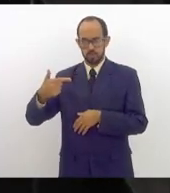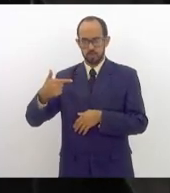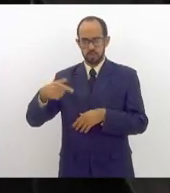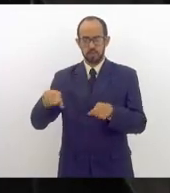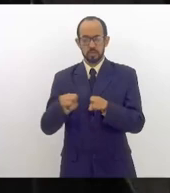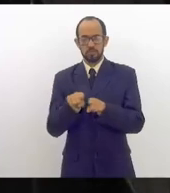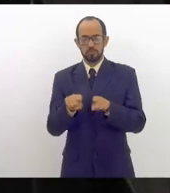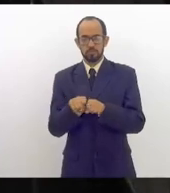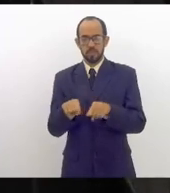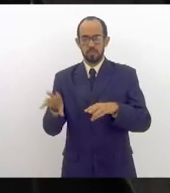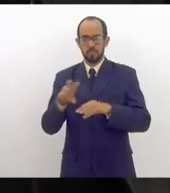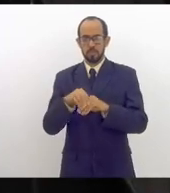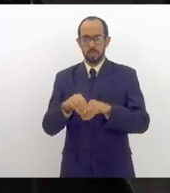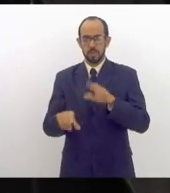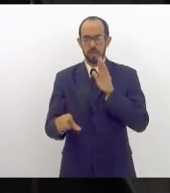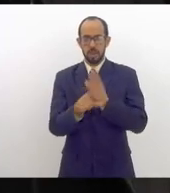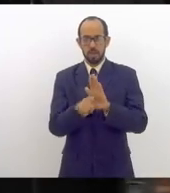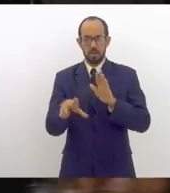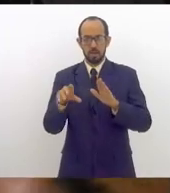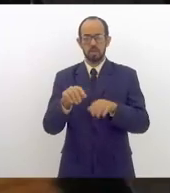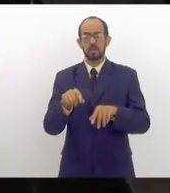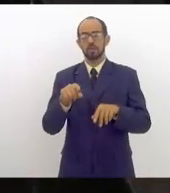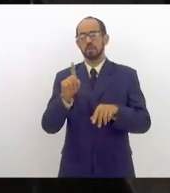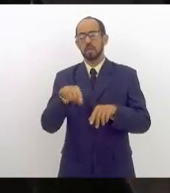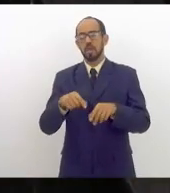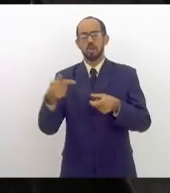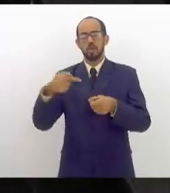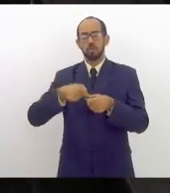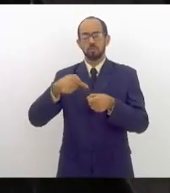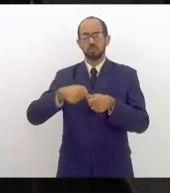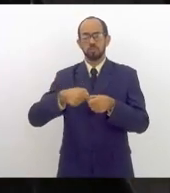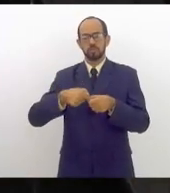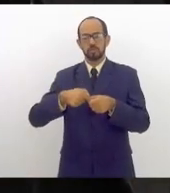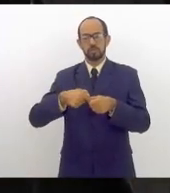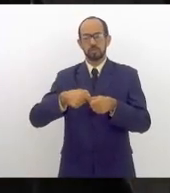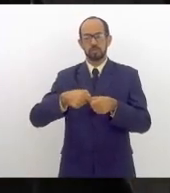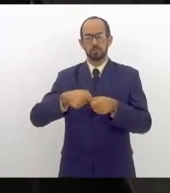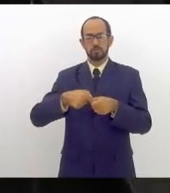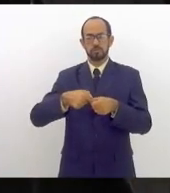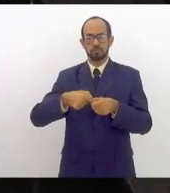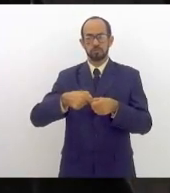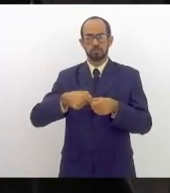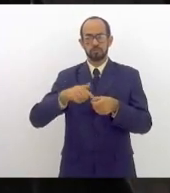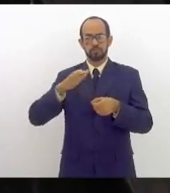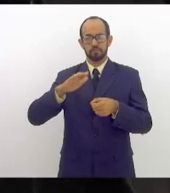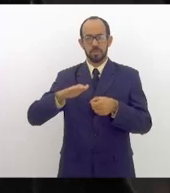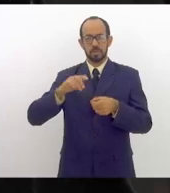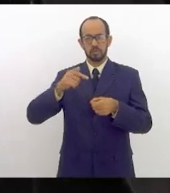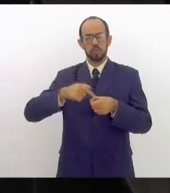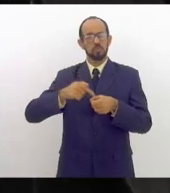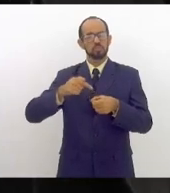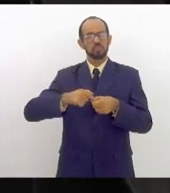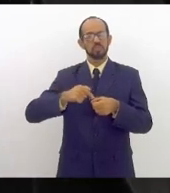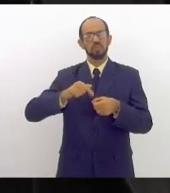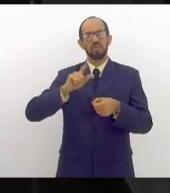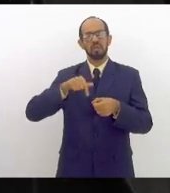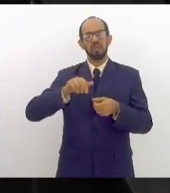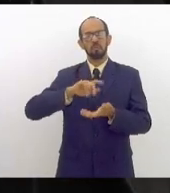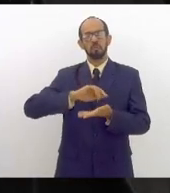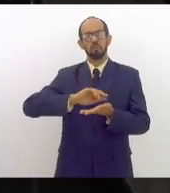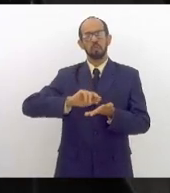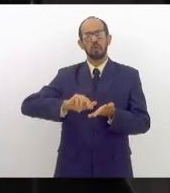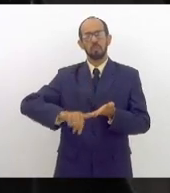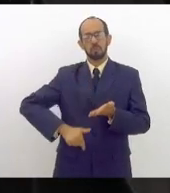lei complementar combustíveis. Mas combustíveis são muito amplos.